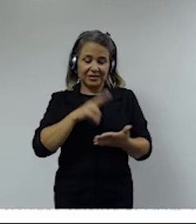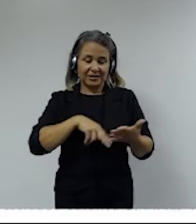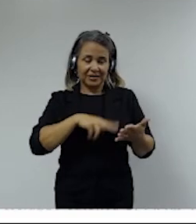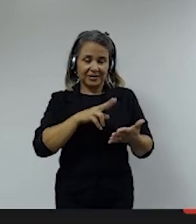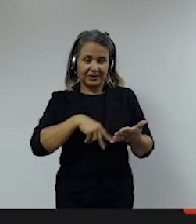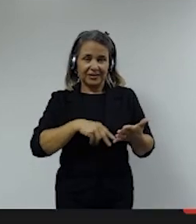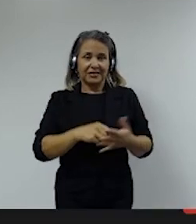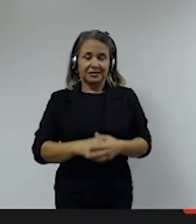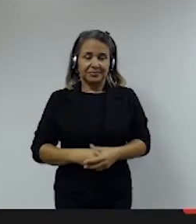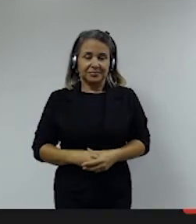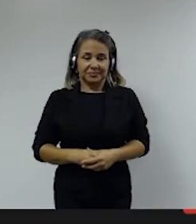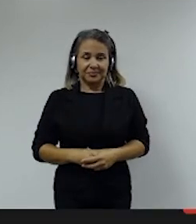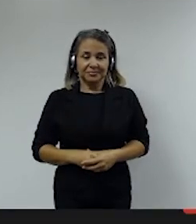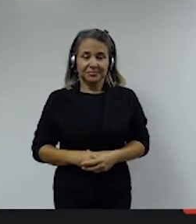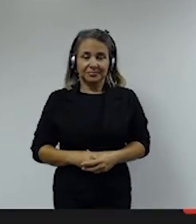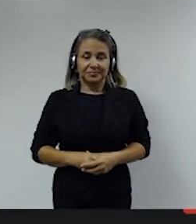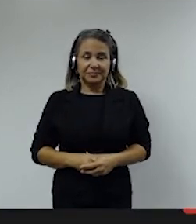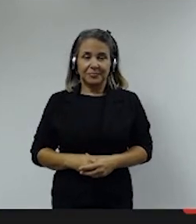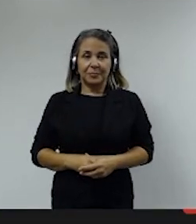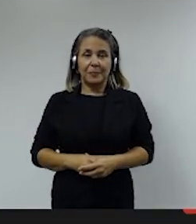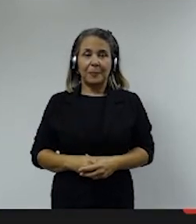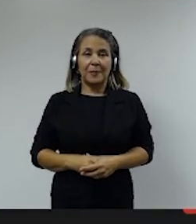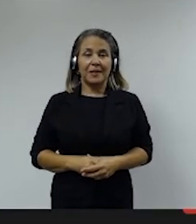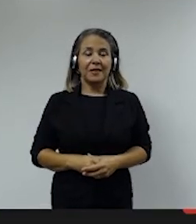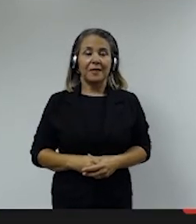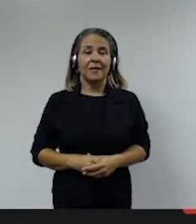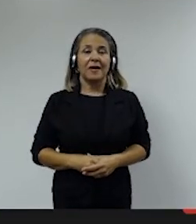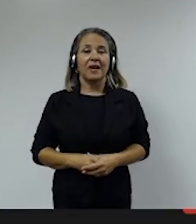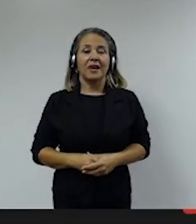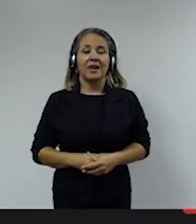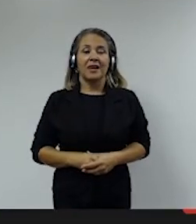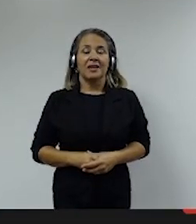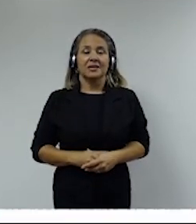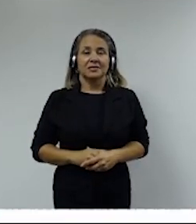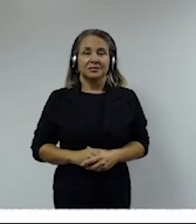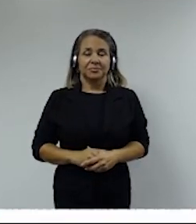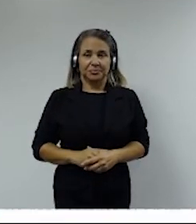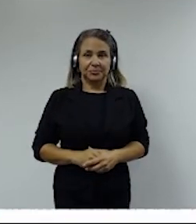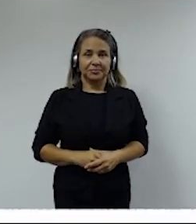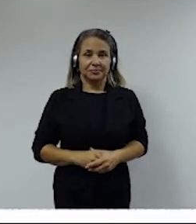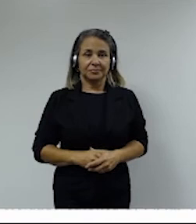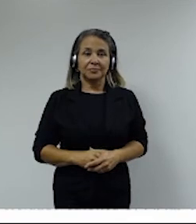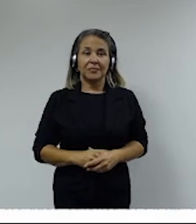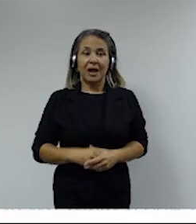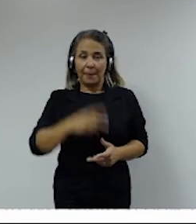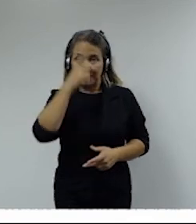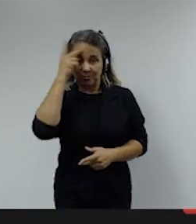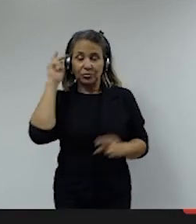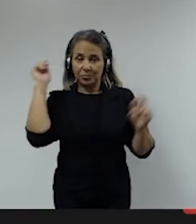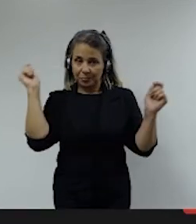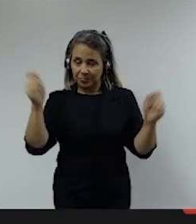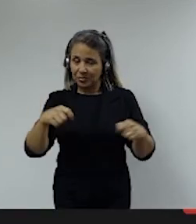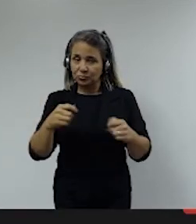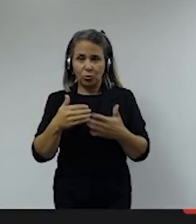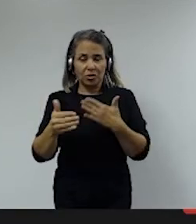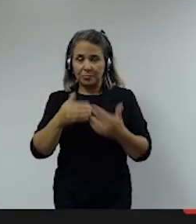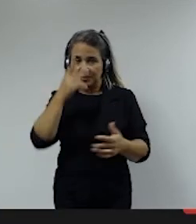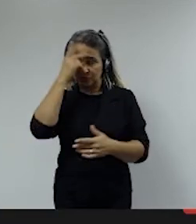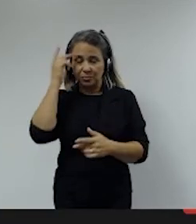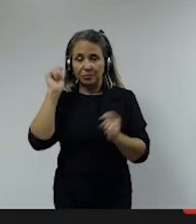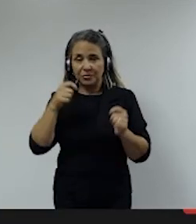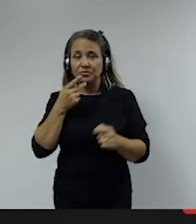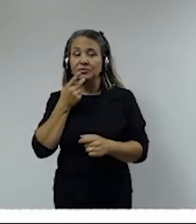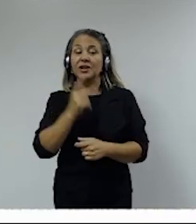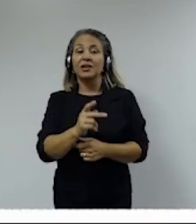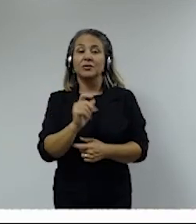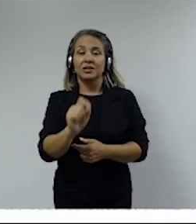ler. Que porque eu não consigo ver o restinho aqui. Eu leio. Alguém poderá dizer, alguém poderá querer